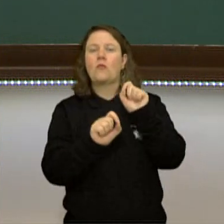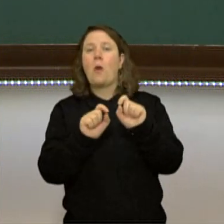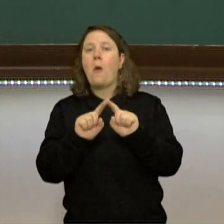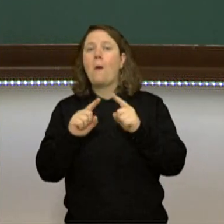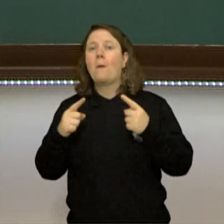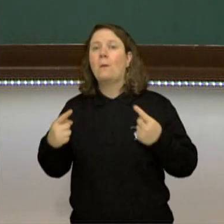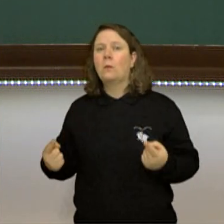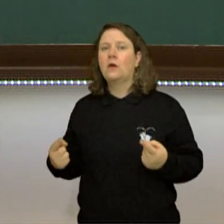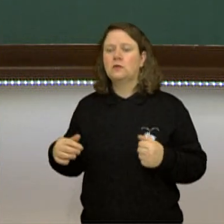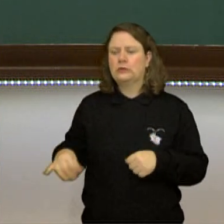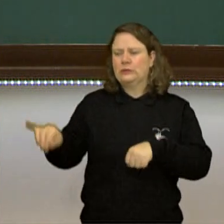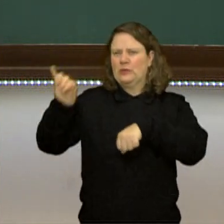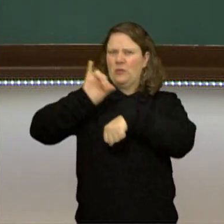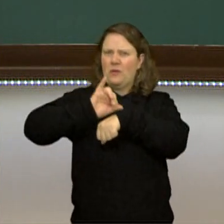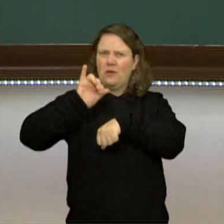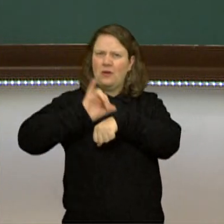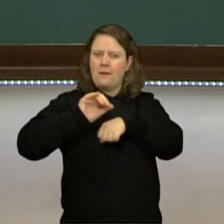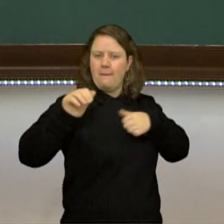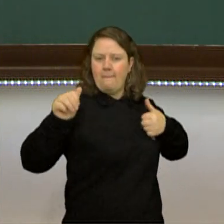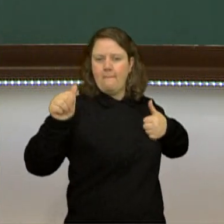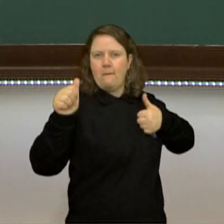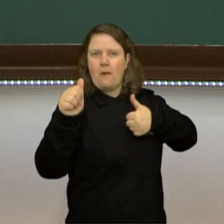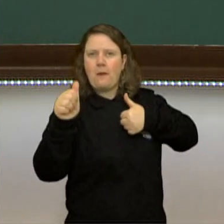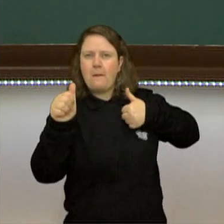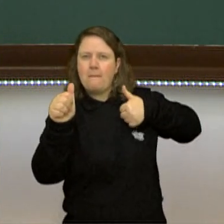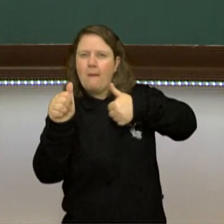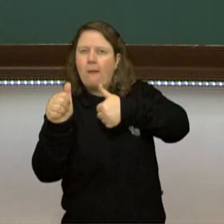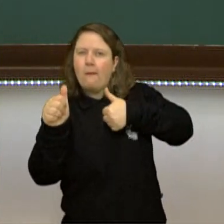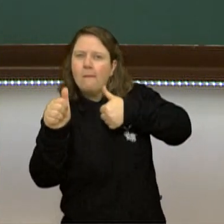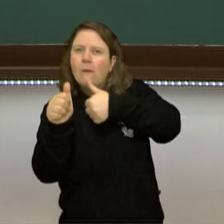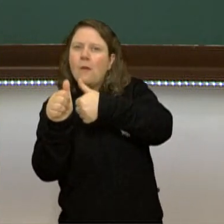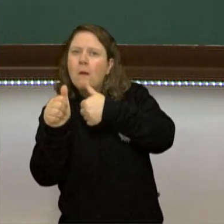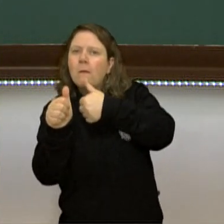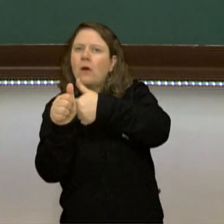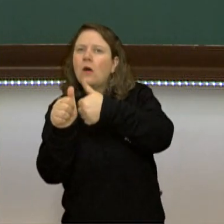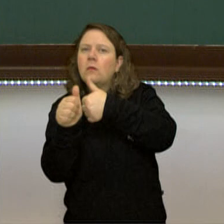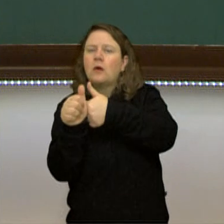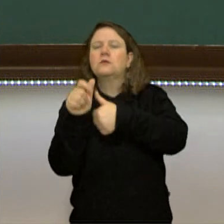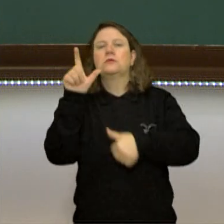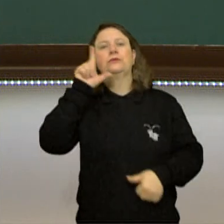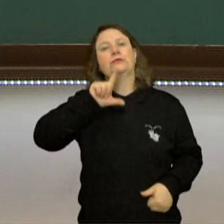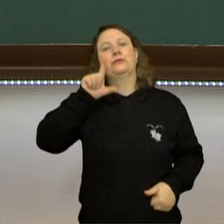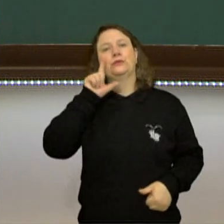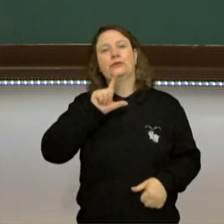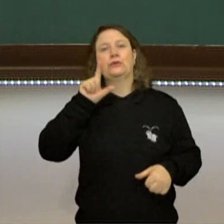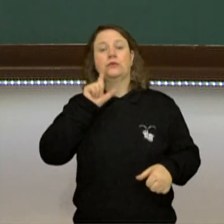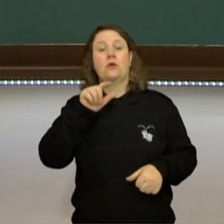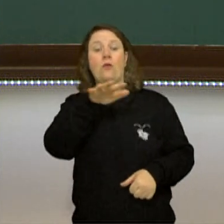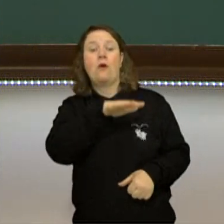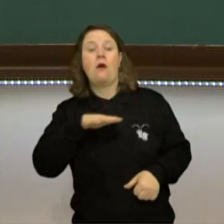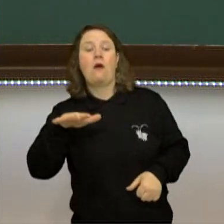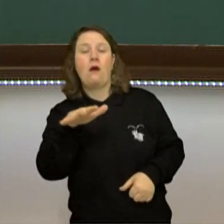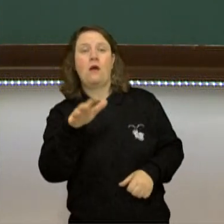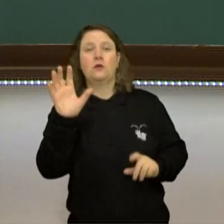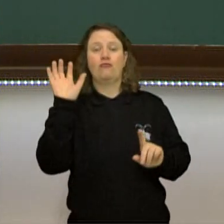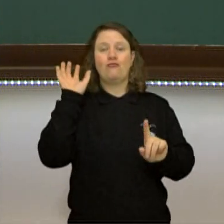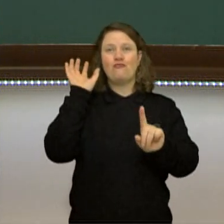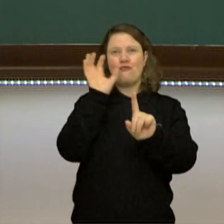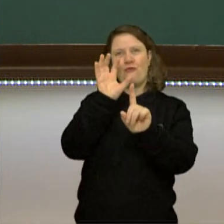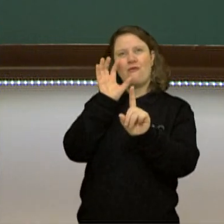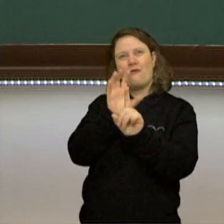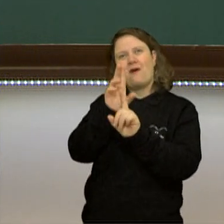repente, uma ilha quase na costa dos Estados Unidos, muito próxima dos Estados Unidos, se tornou a área de influência da União